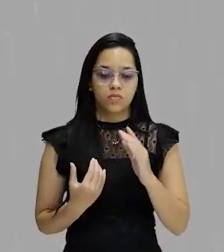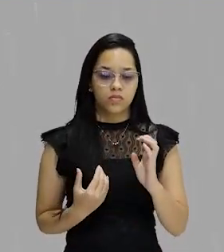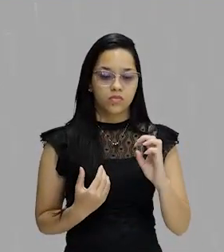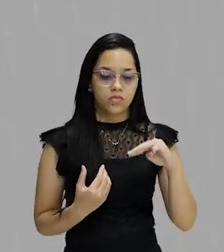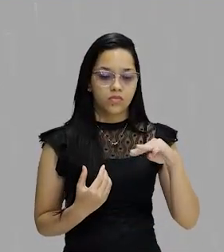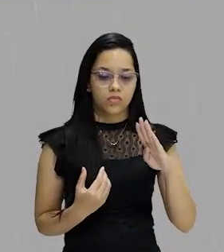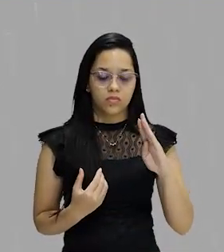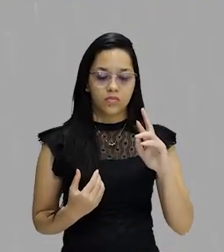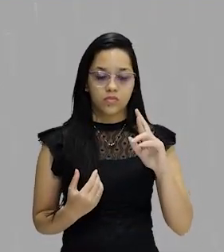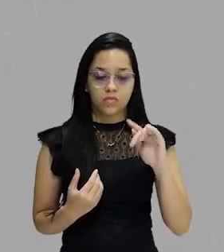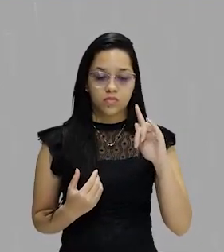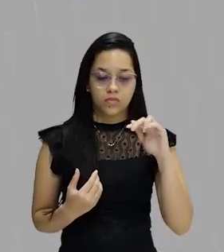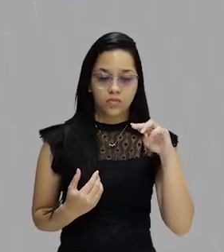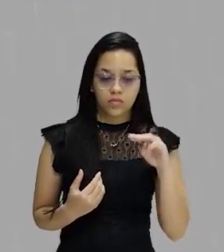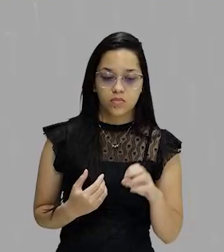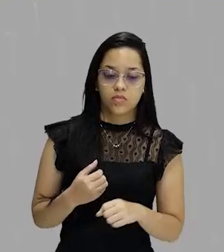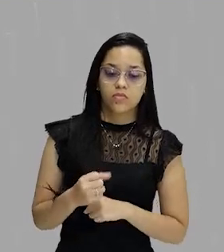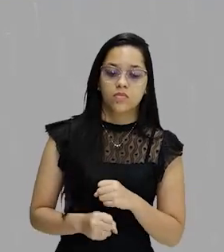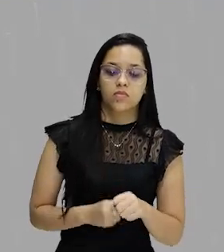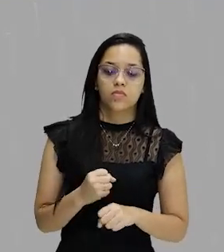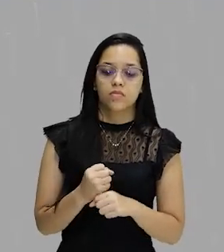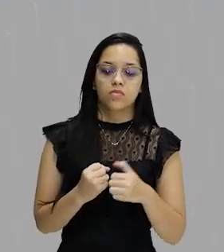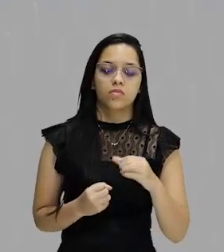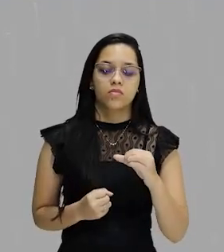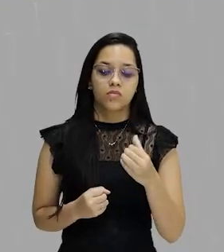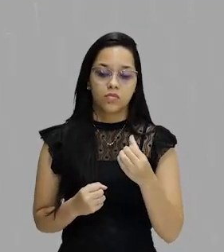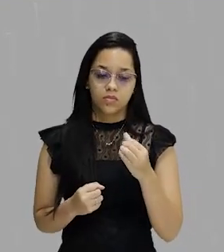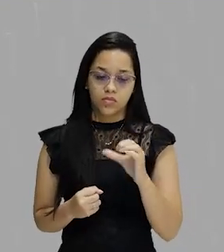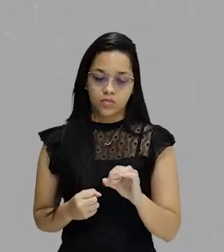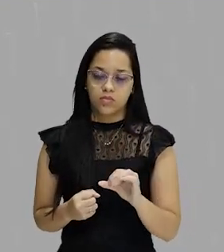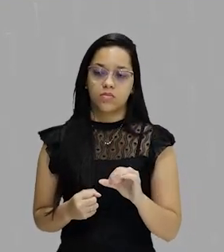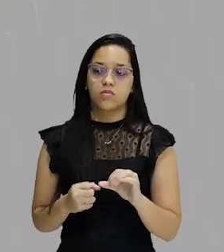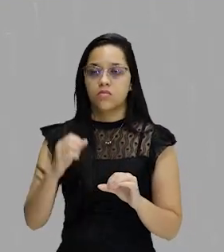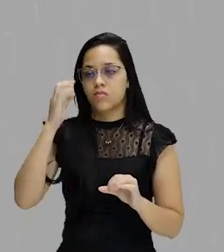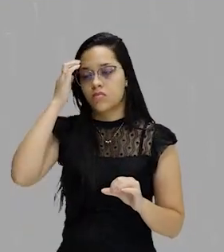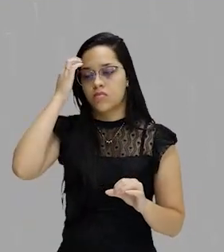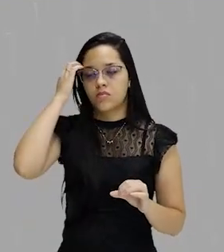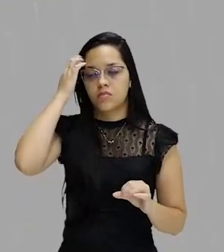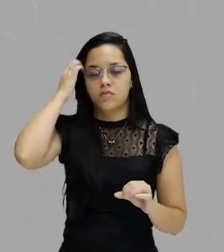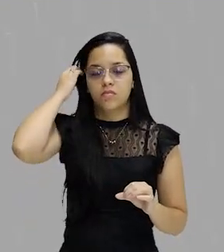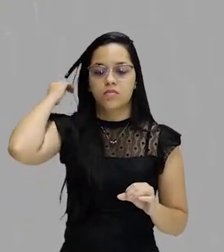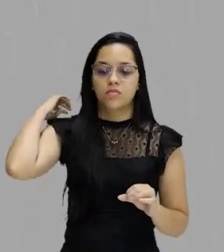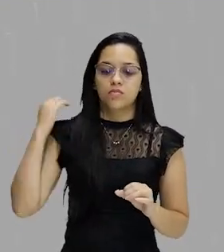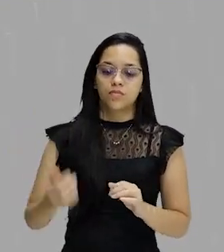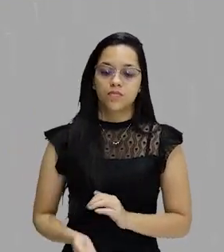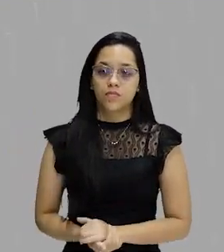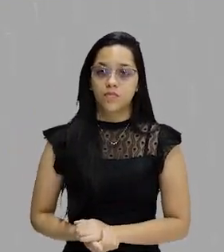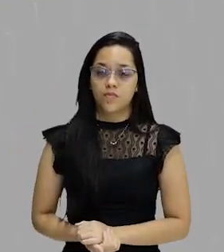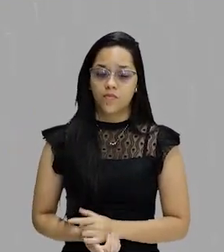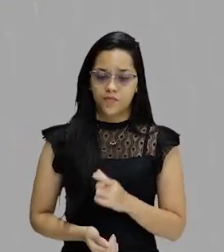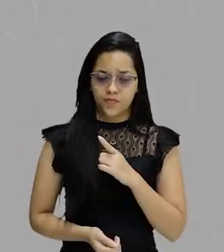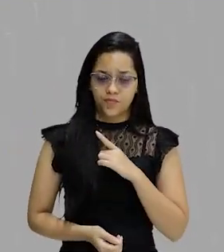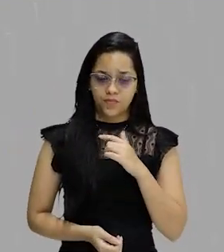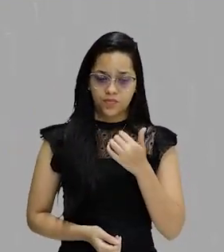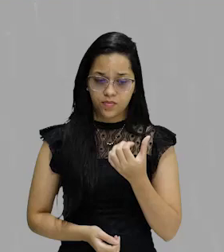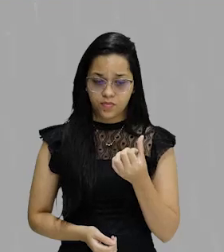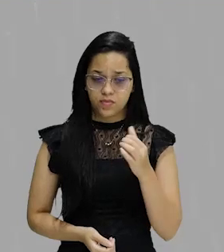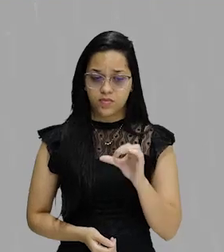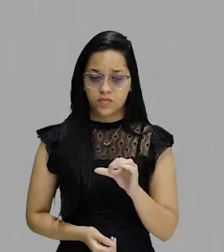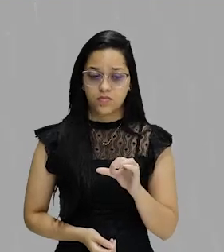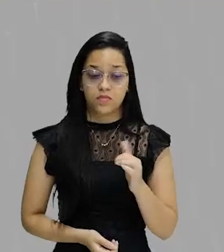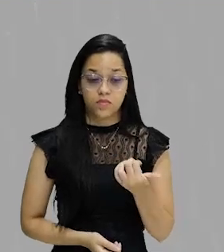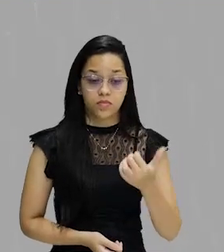Embrafilme, no final dos anos 60, no começo da década de 1970, de uma forma mais precisa, 69.